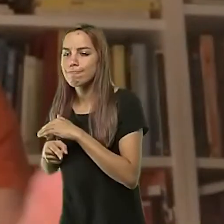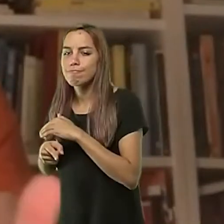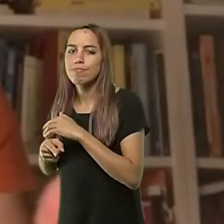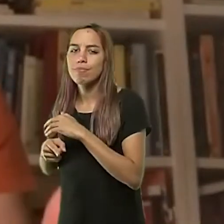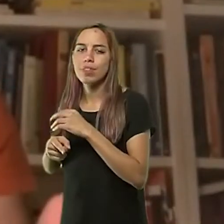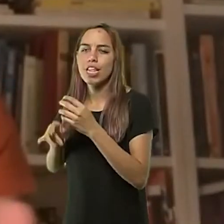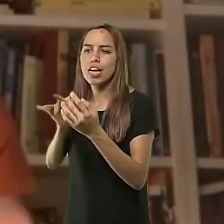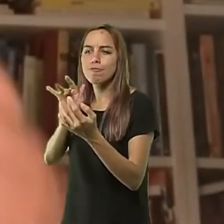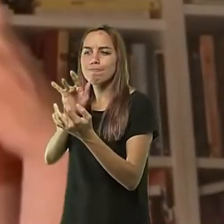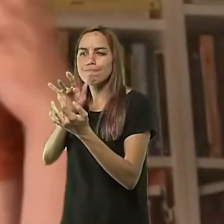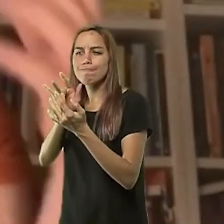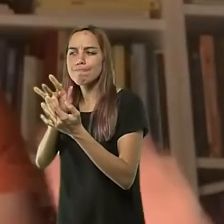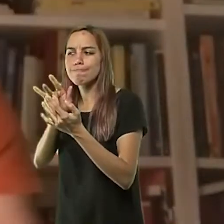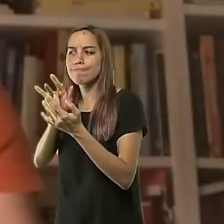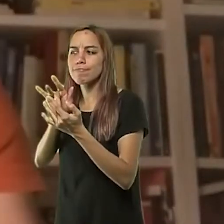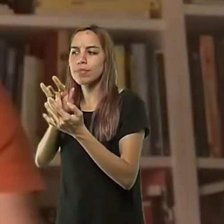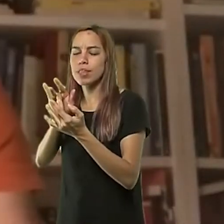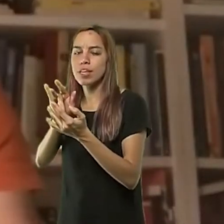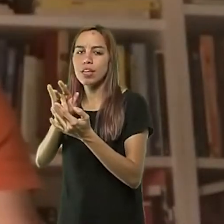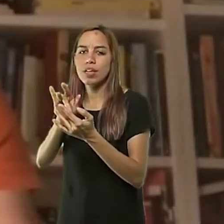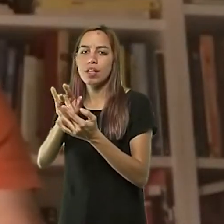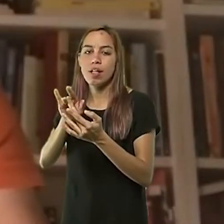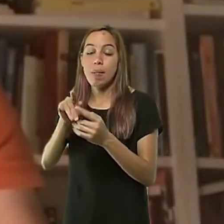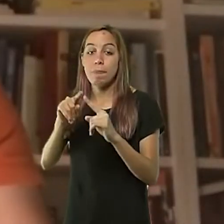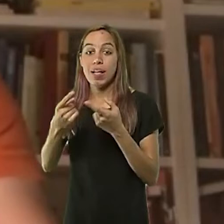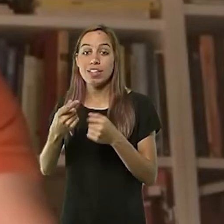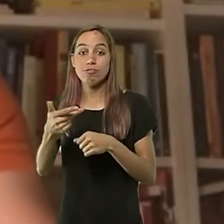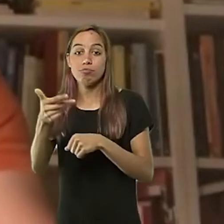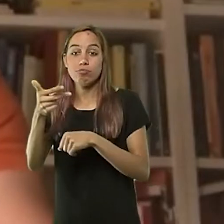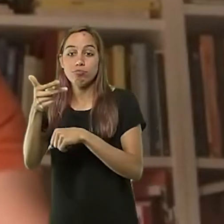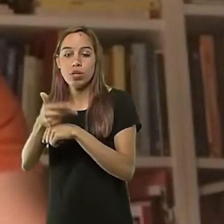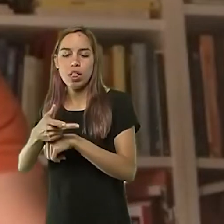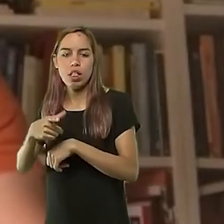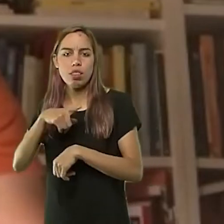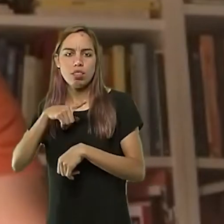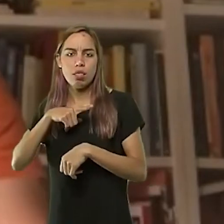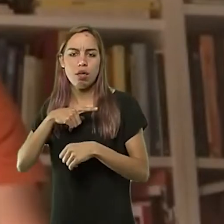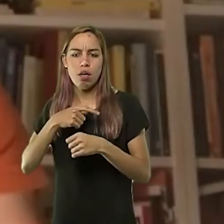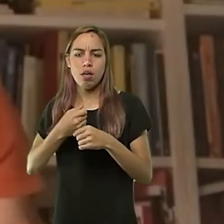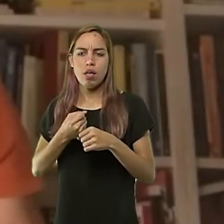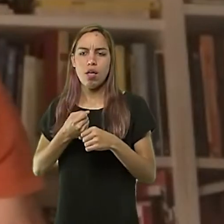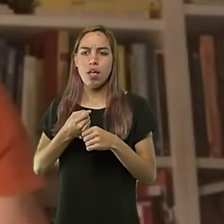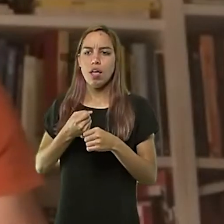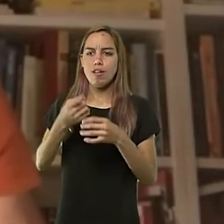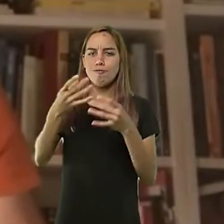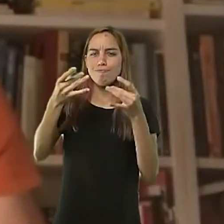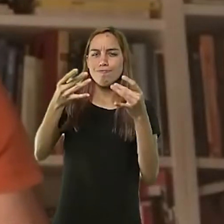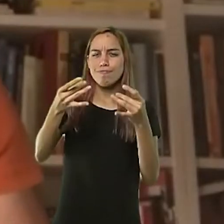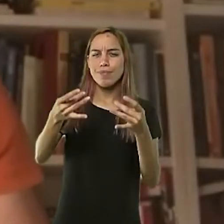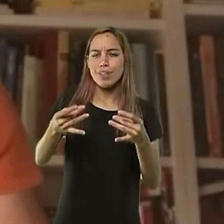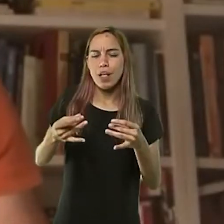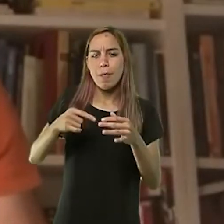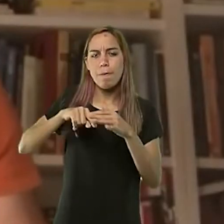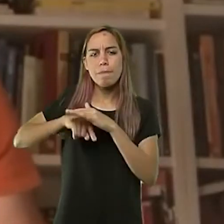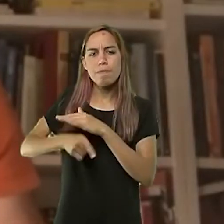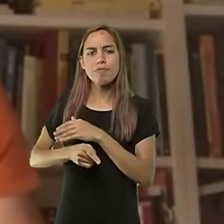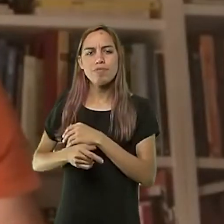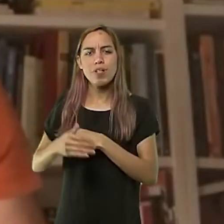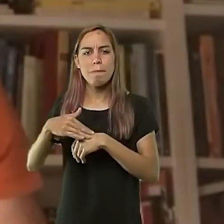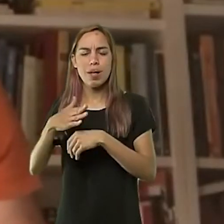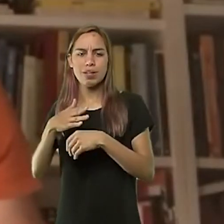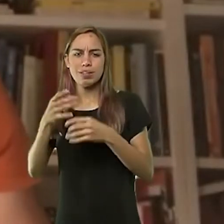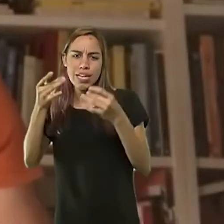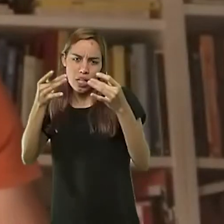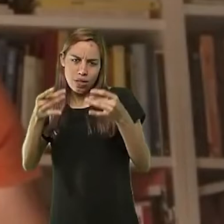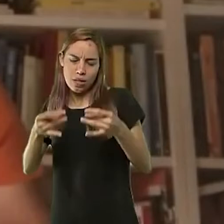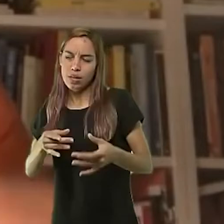gravação implique outro tipo de coisas, que é uma estruturação muito, muito profunda daquilo que